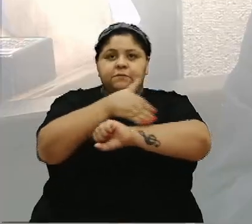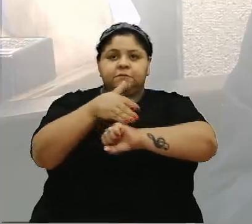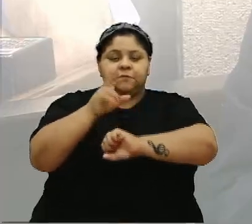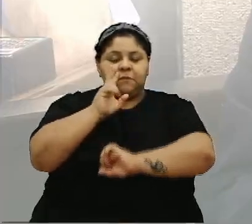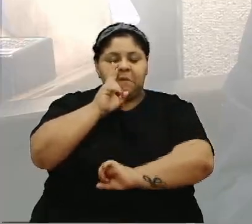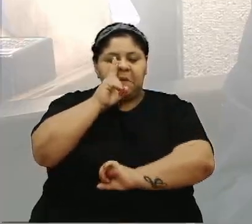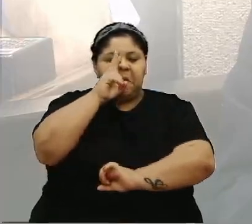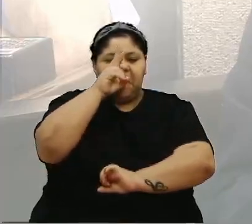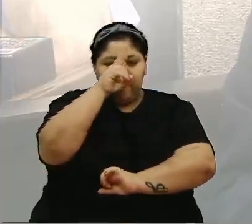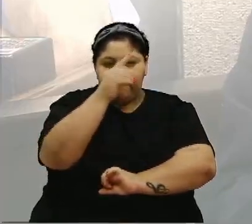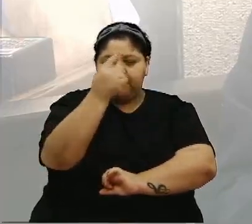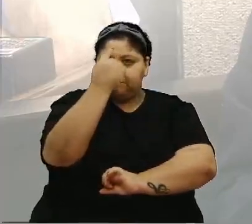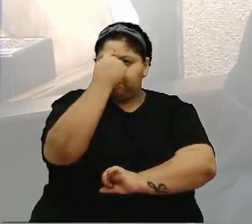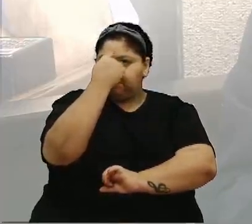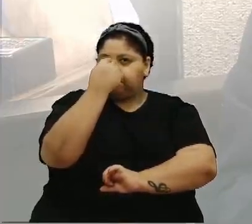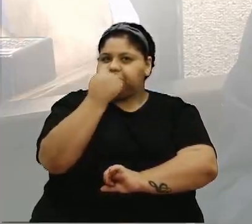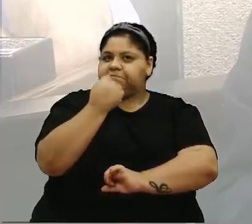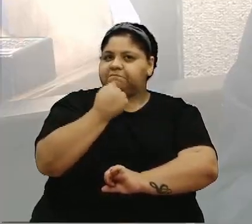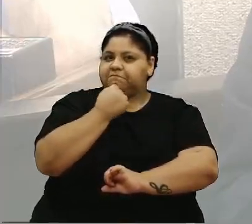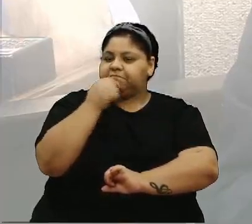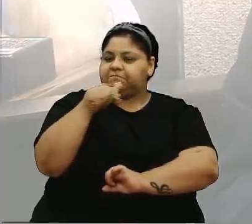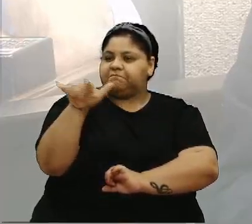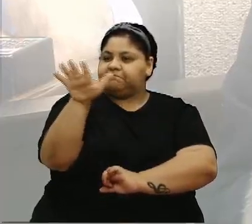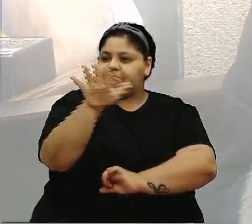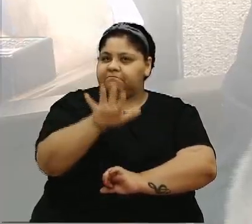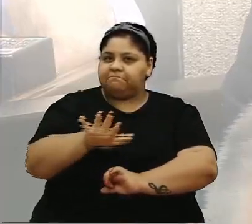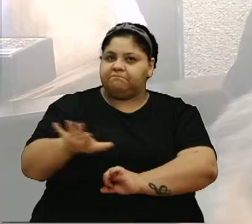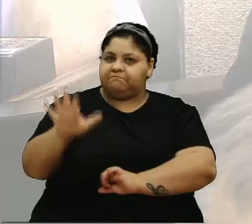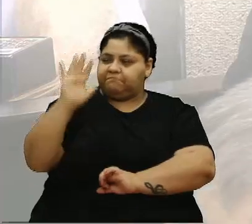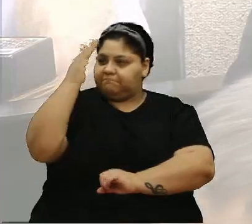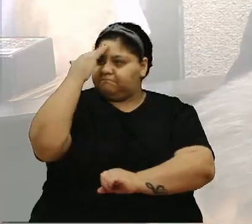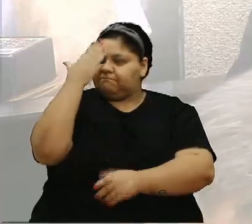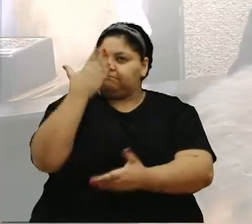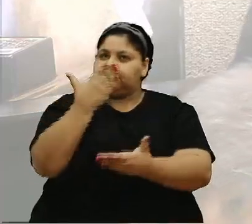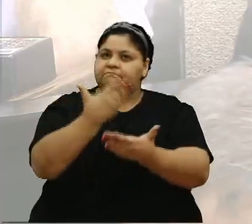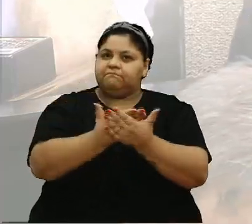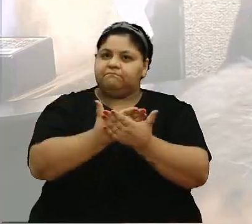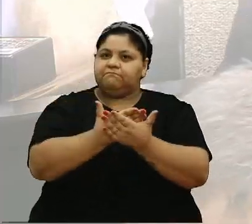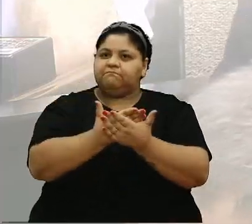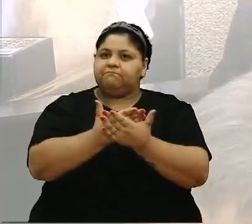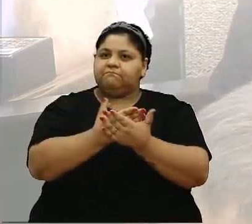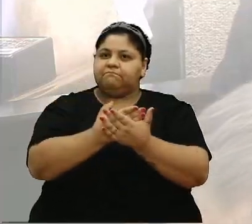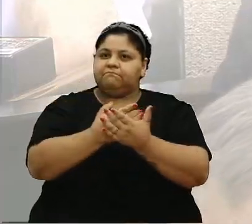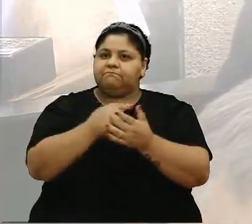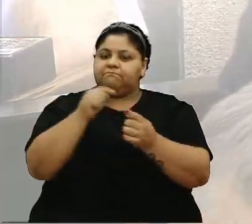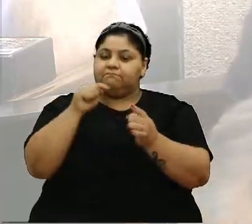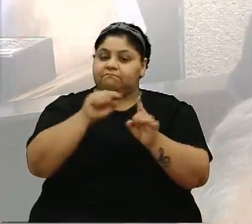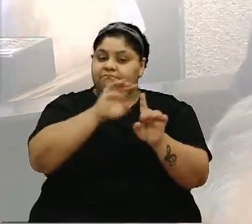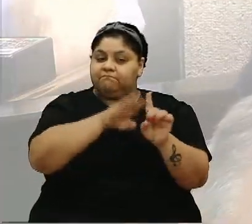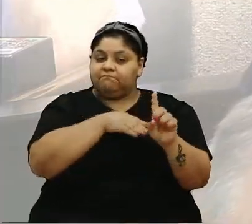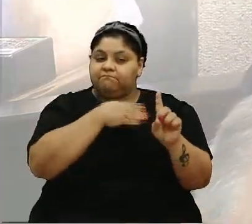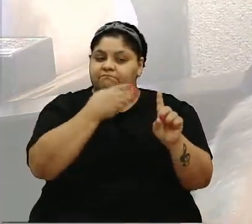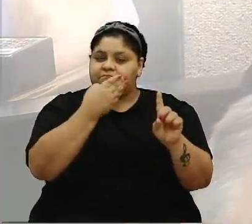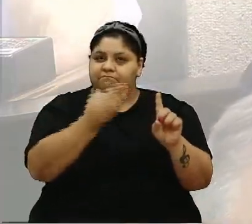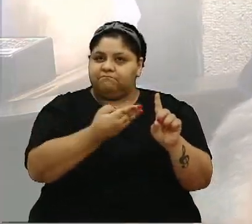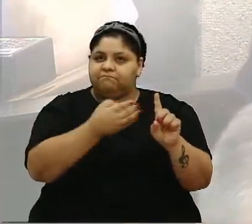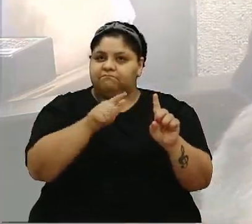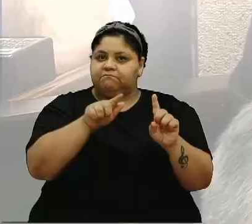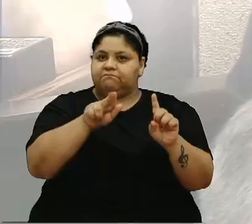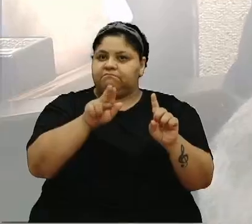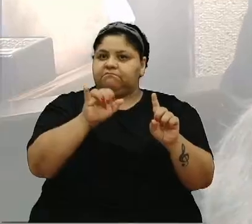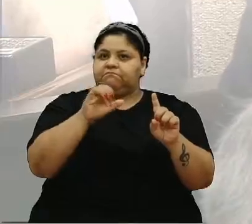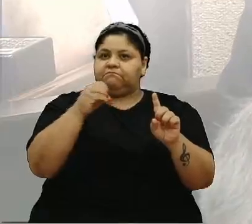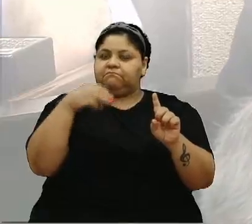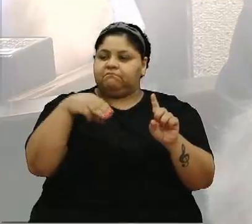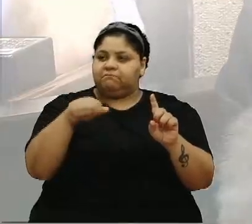a identidade desta área. Acreditamos que esta homenagem à senhora Guiomar